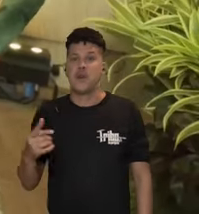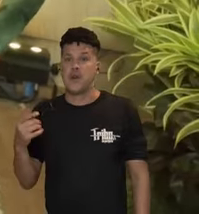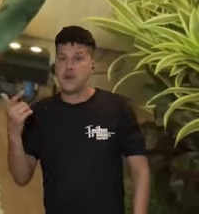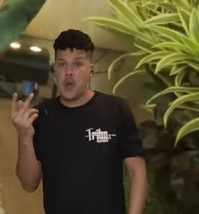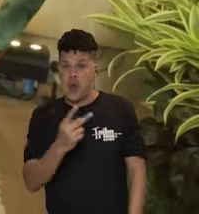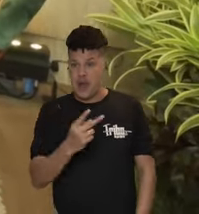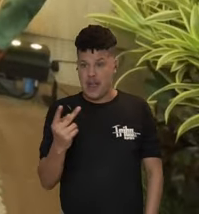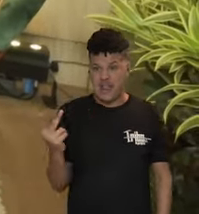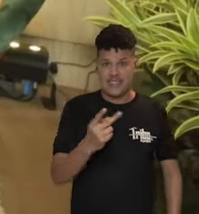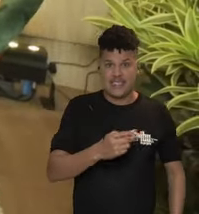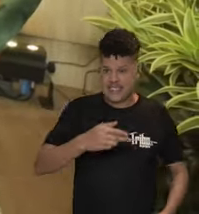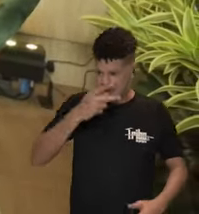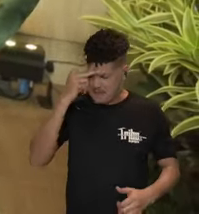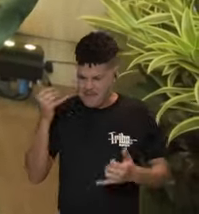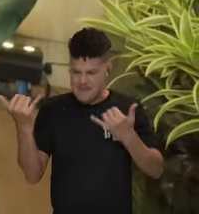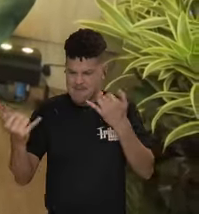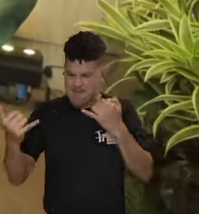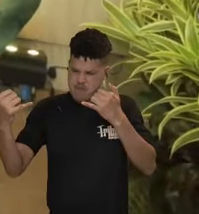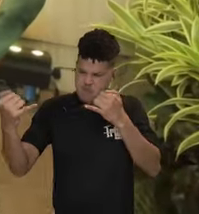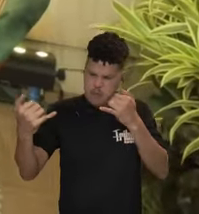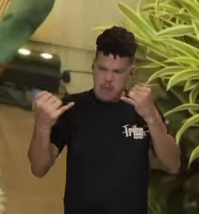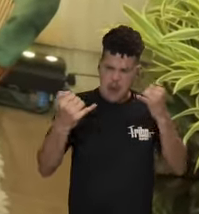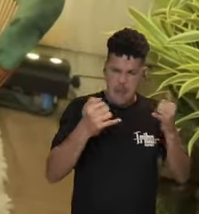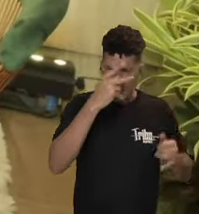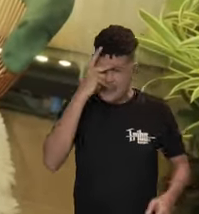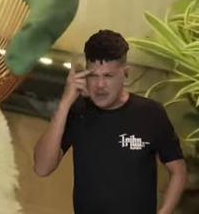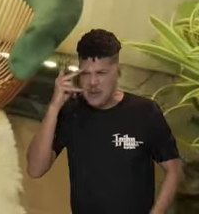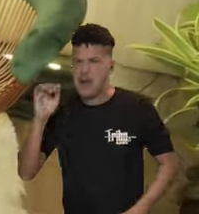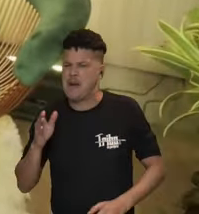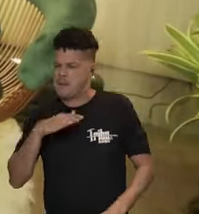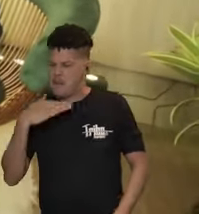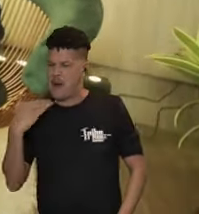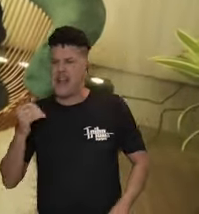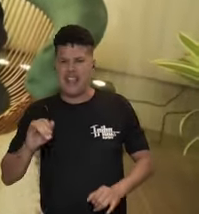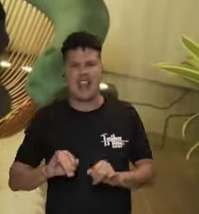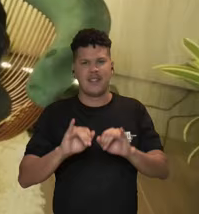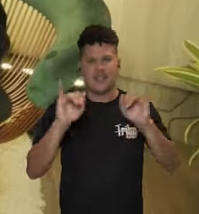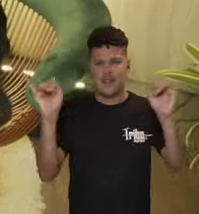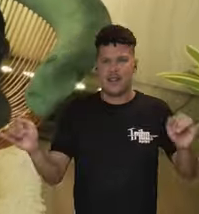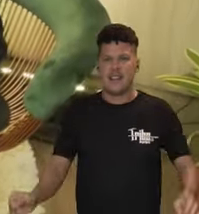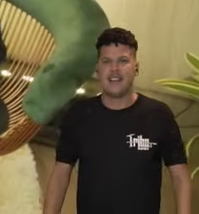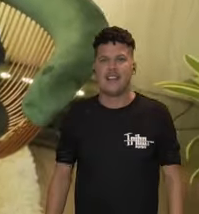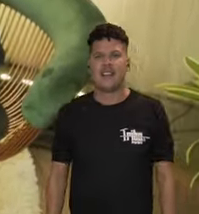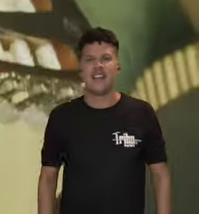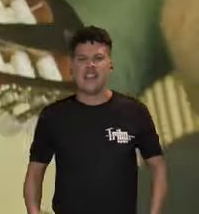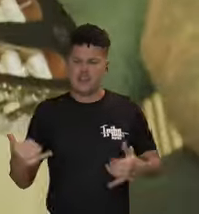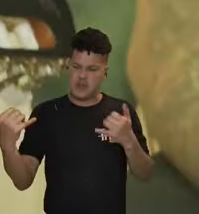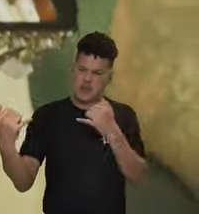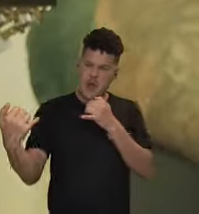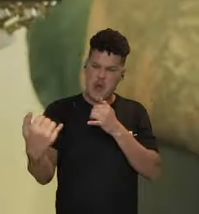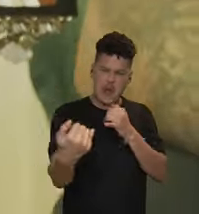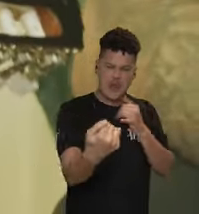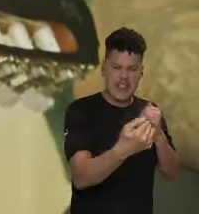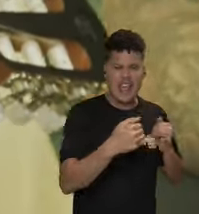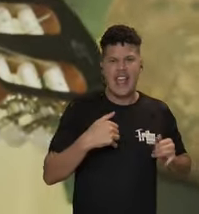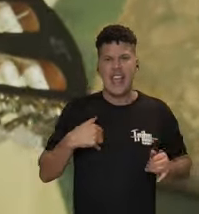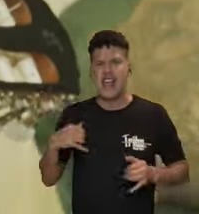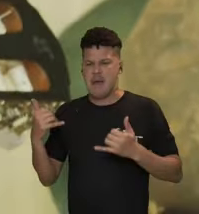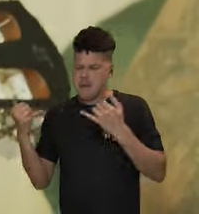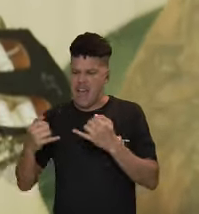nego voa. Bunda de mosca morre à toa. No tiroteio a bala